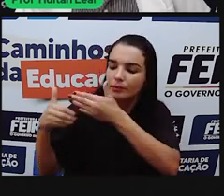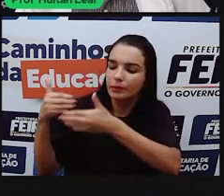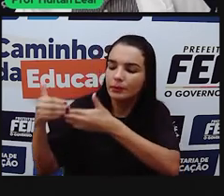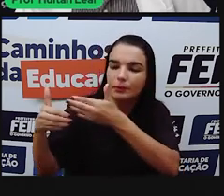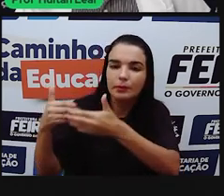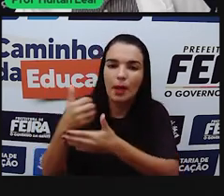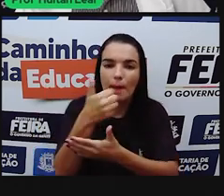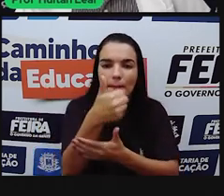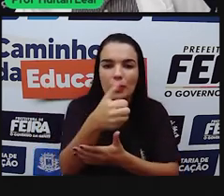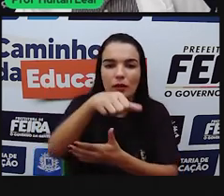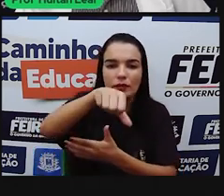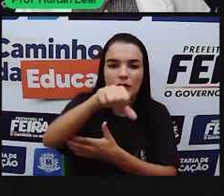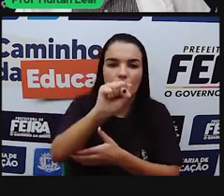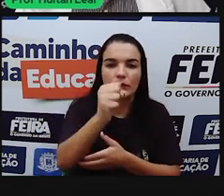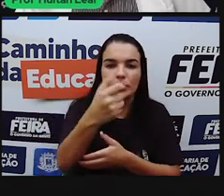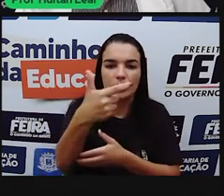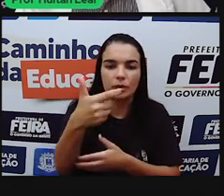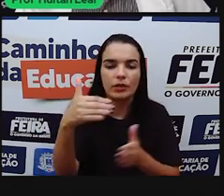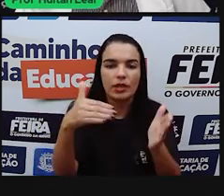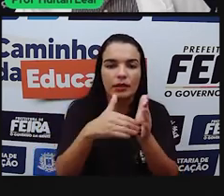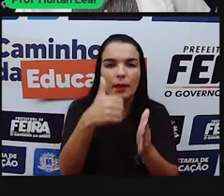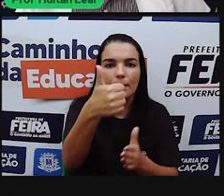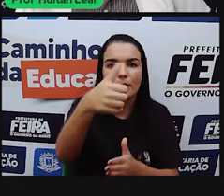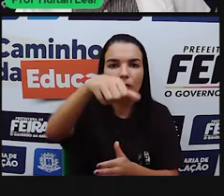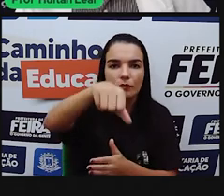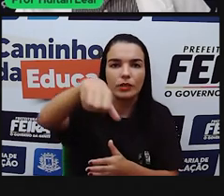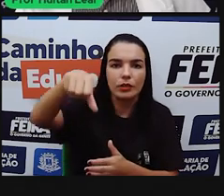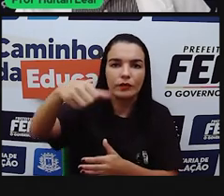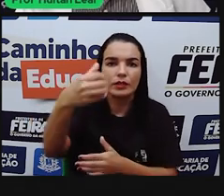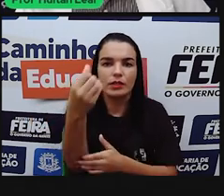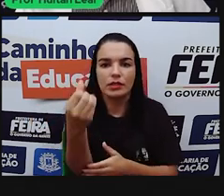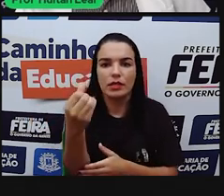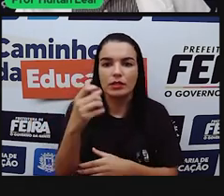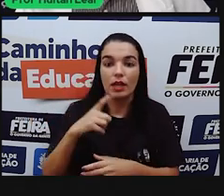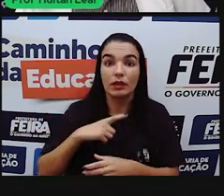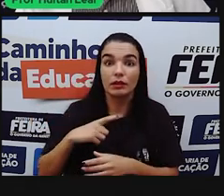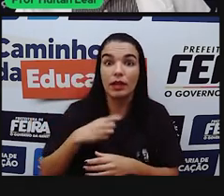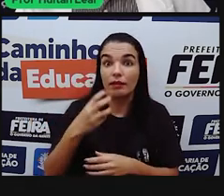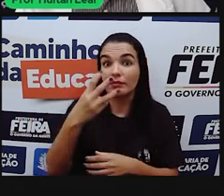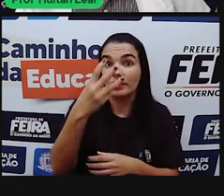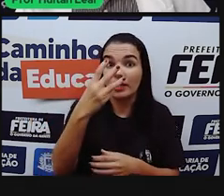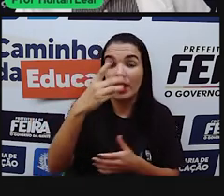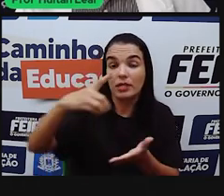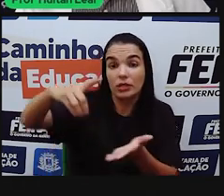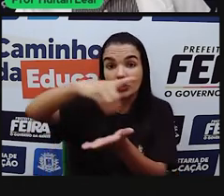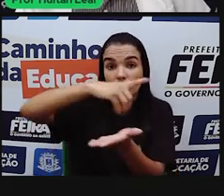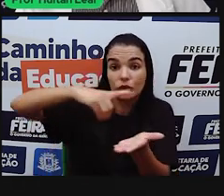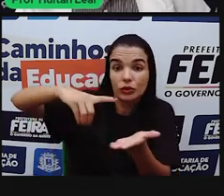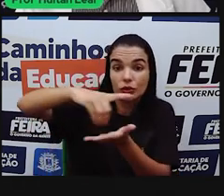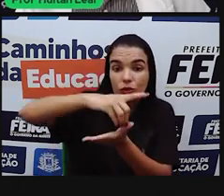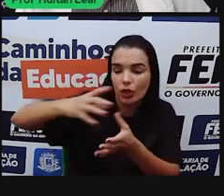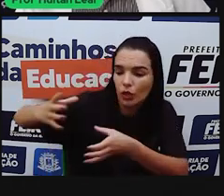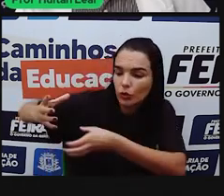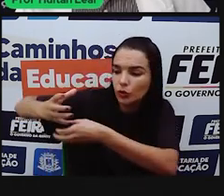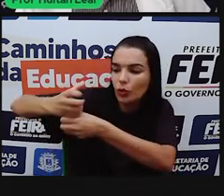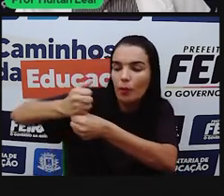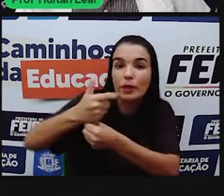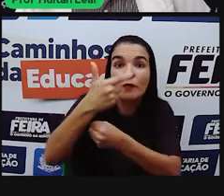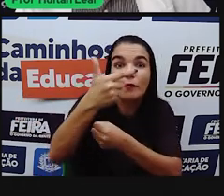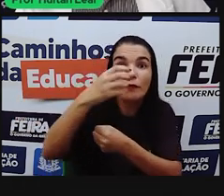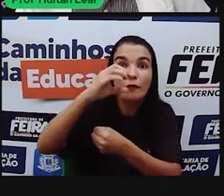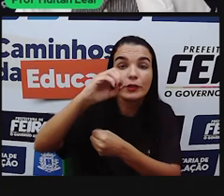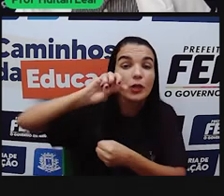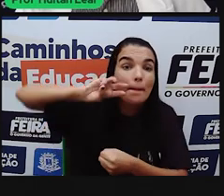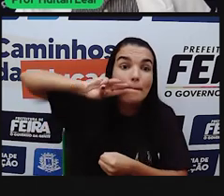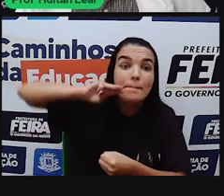e 1996. Ao todo, lançaram 3 álbuns, somando mais de 20 milhões de discos